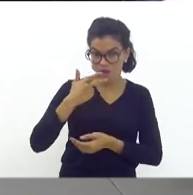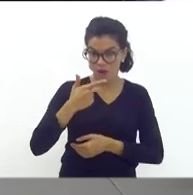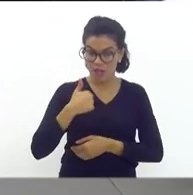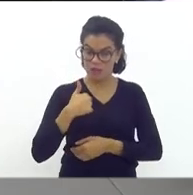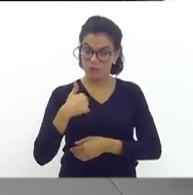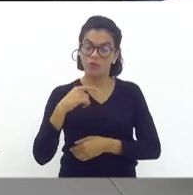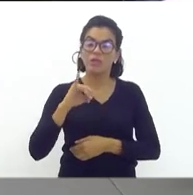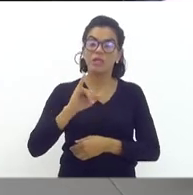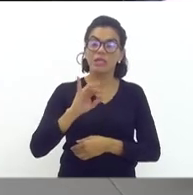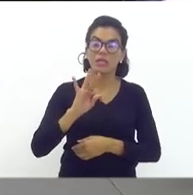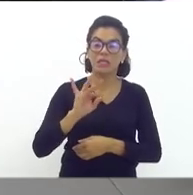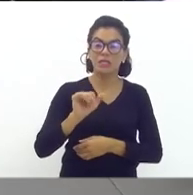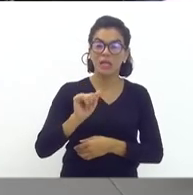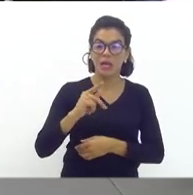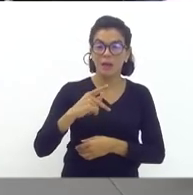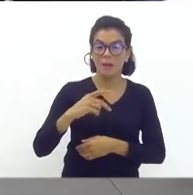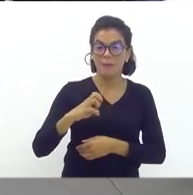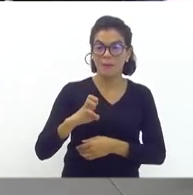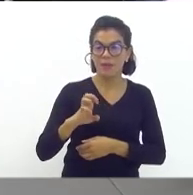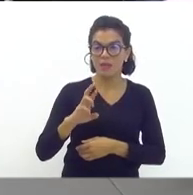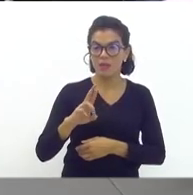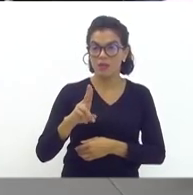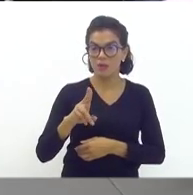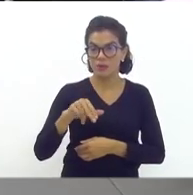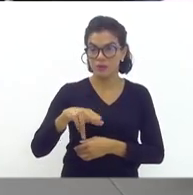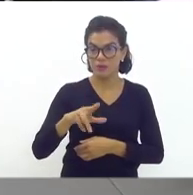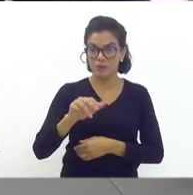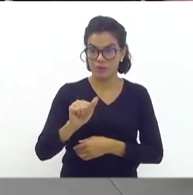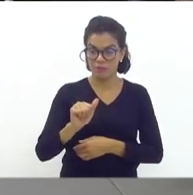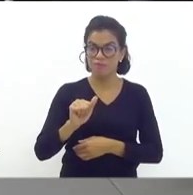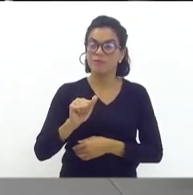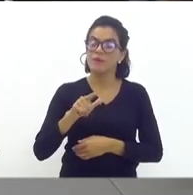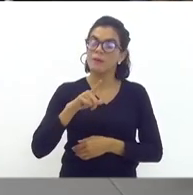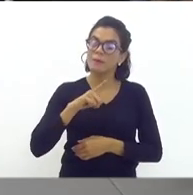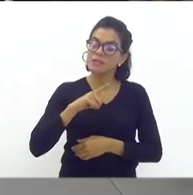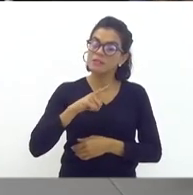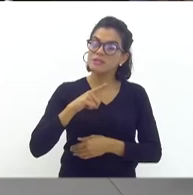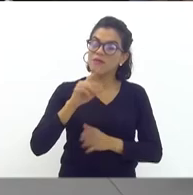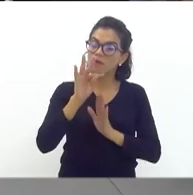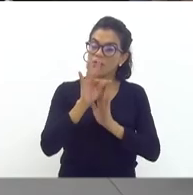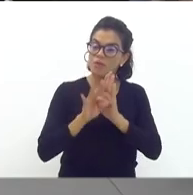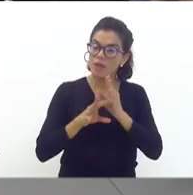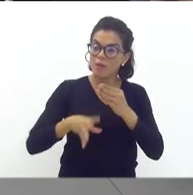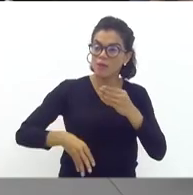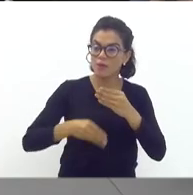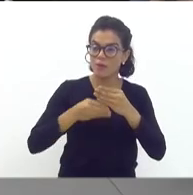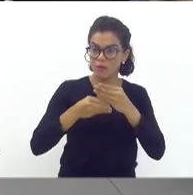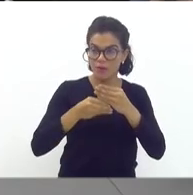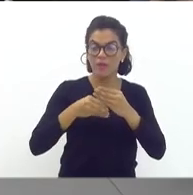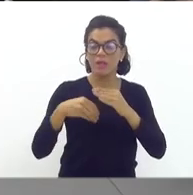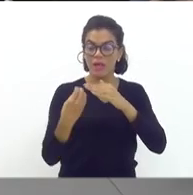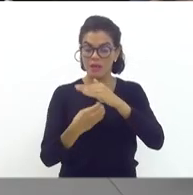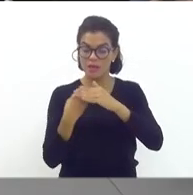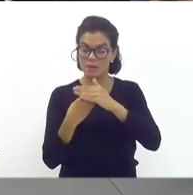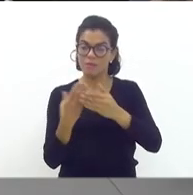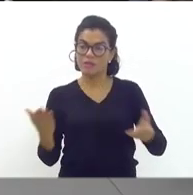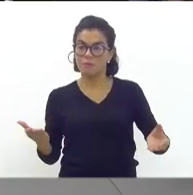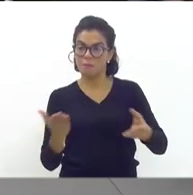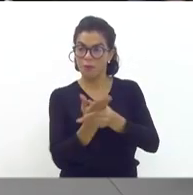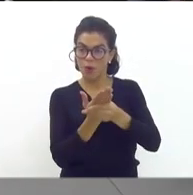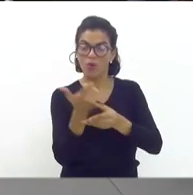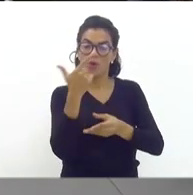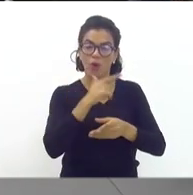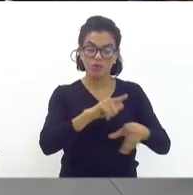Itaperuna fosse necessário um tema aditivo e a concessionária recorreu à justiça e obteve uma liminar